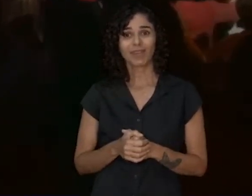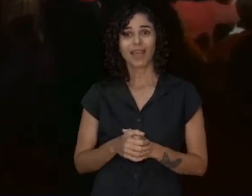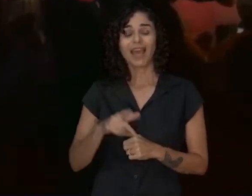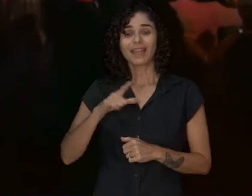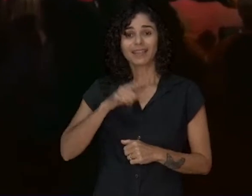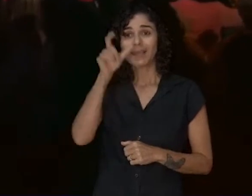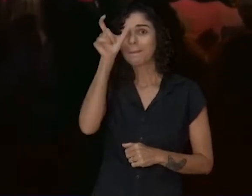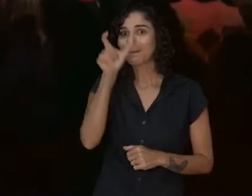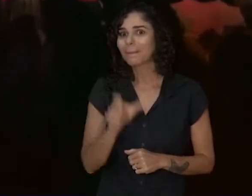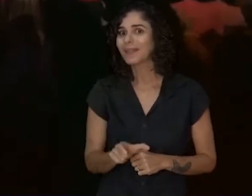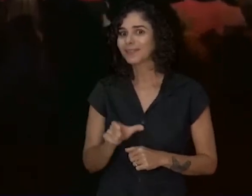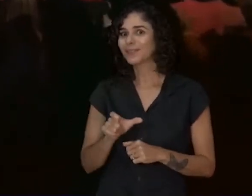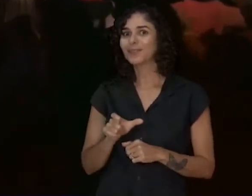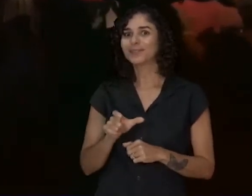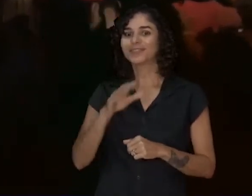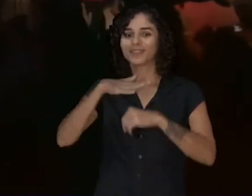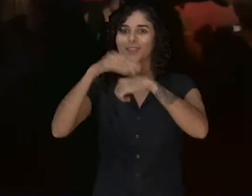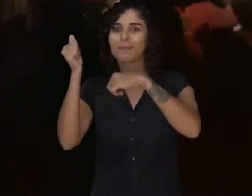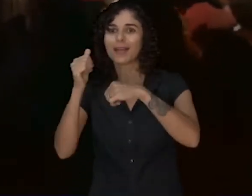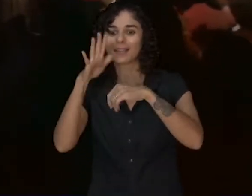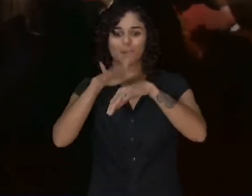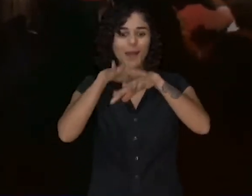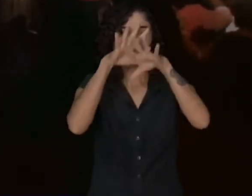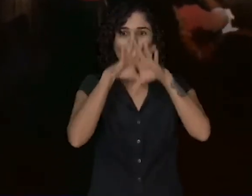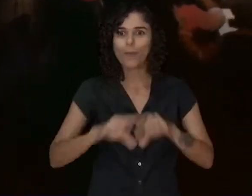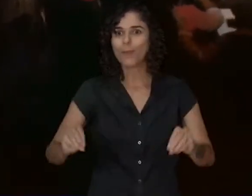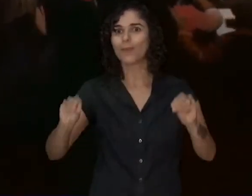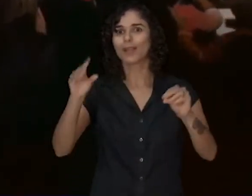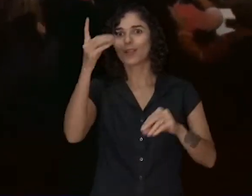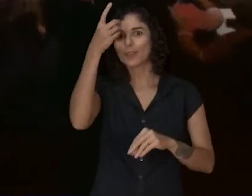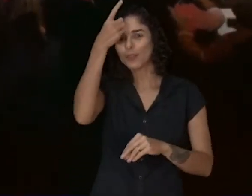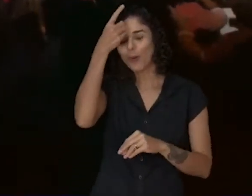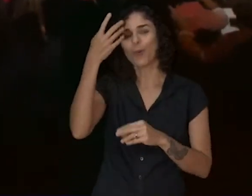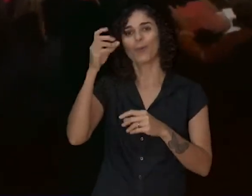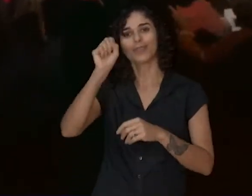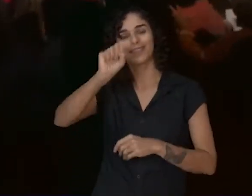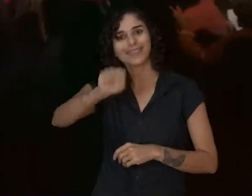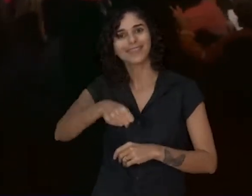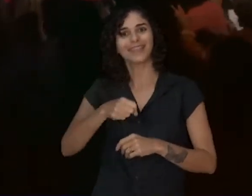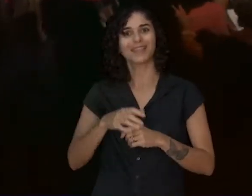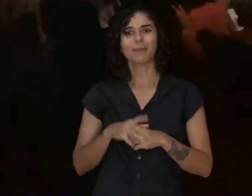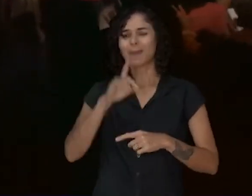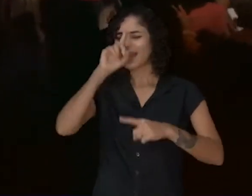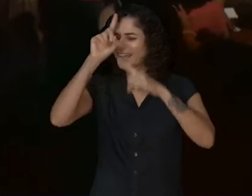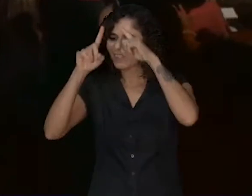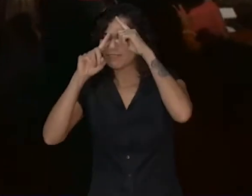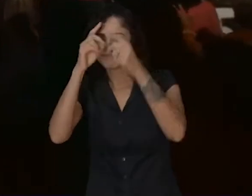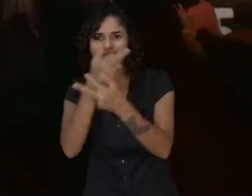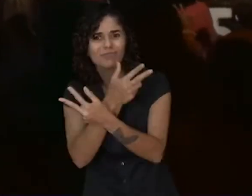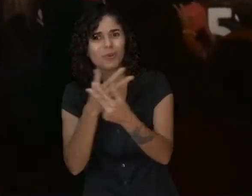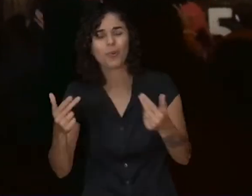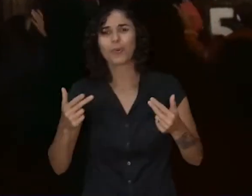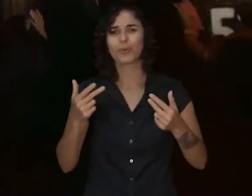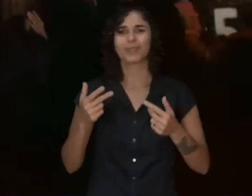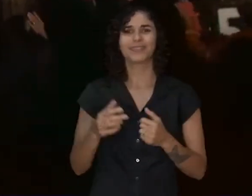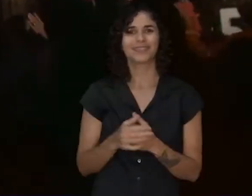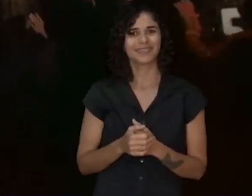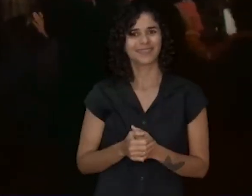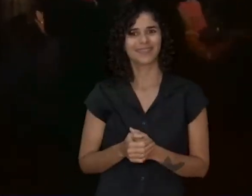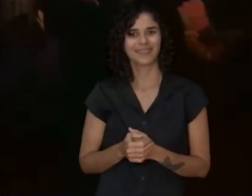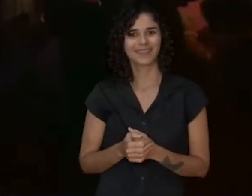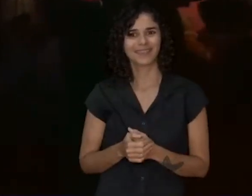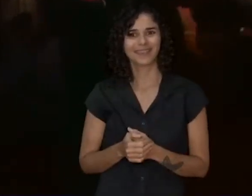que curam, que transformam. Há pessoas para fazer inovações, para vencer nas